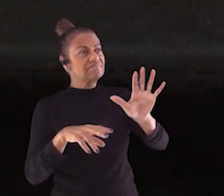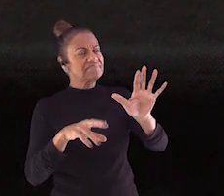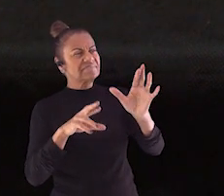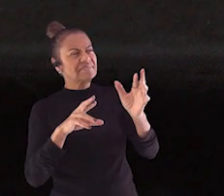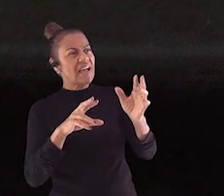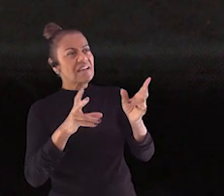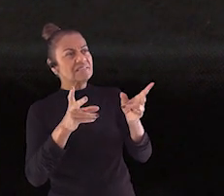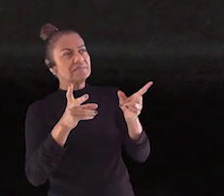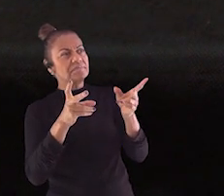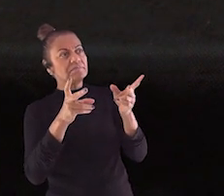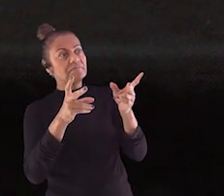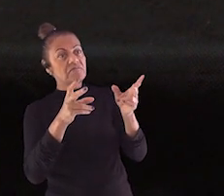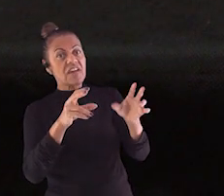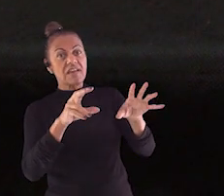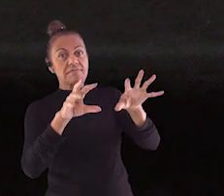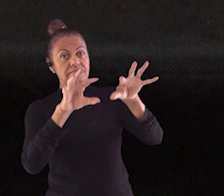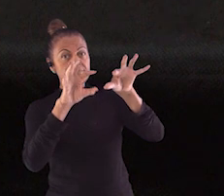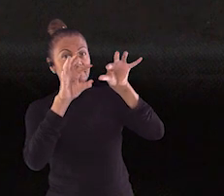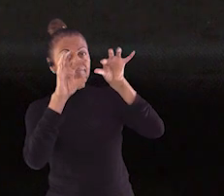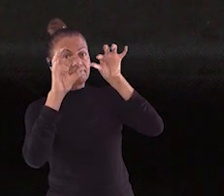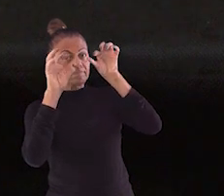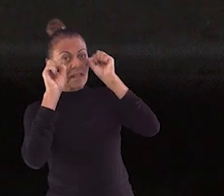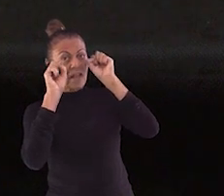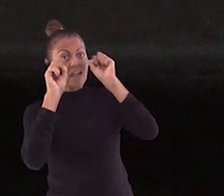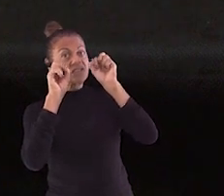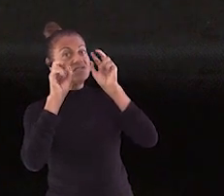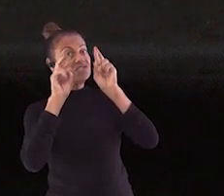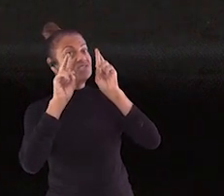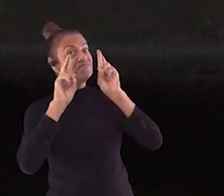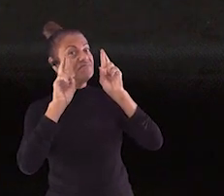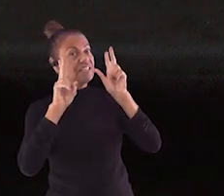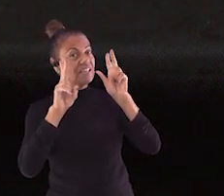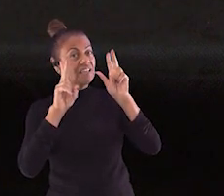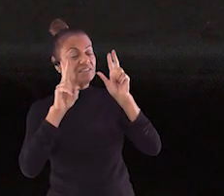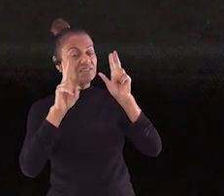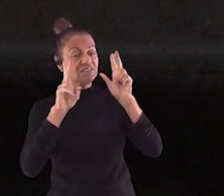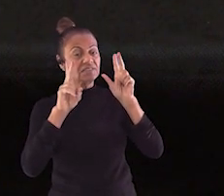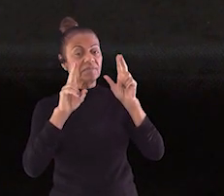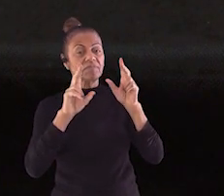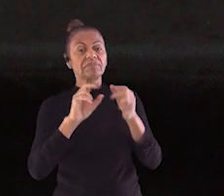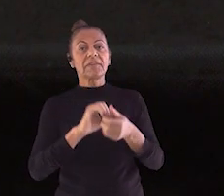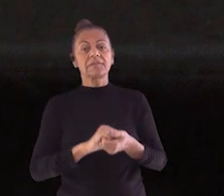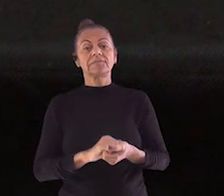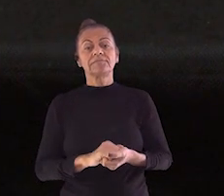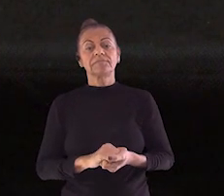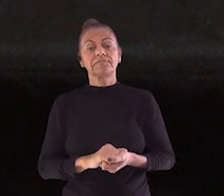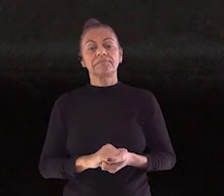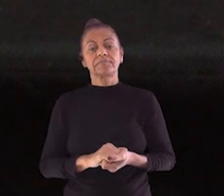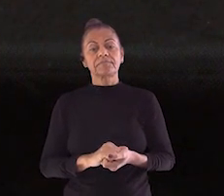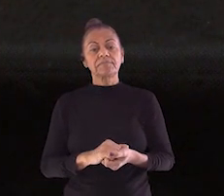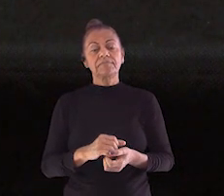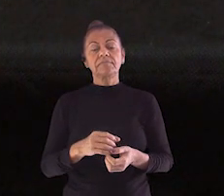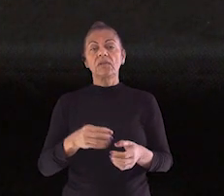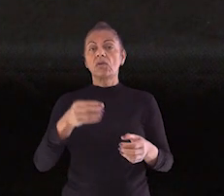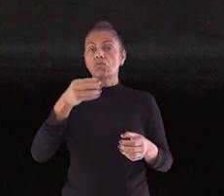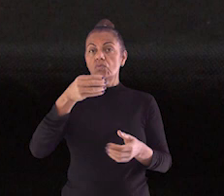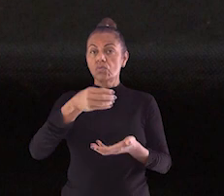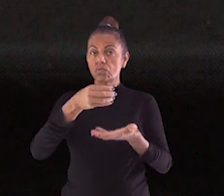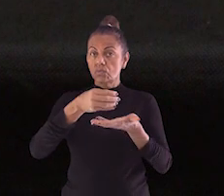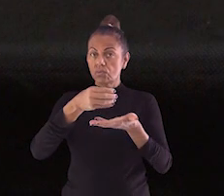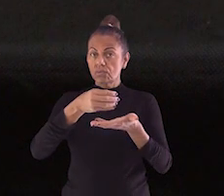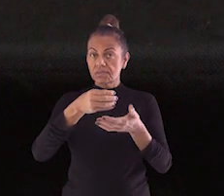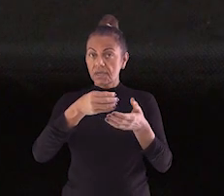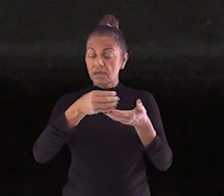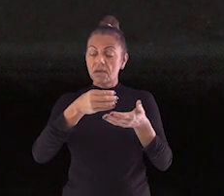Então, aqui na nossa lente, que é o cristalino, neste caso, é utilizado o copo